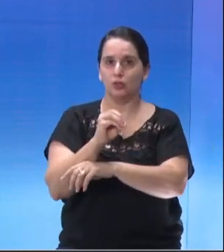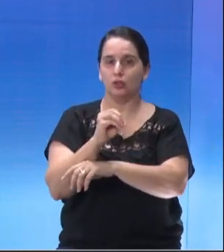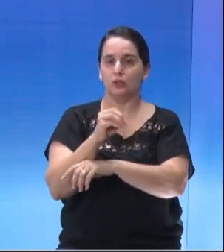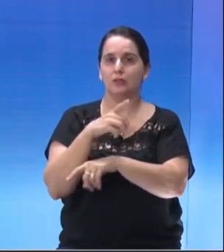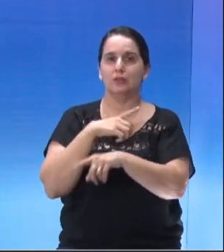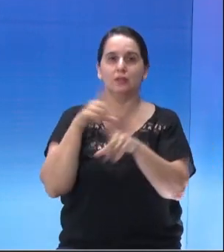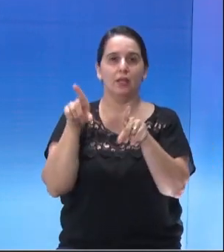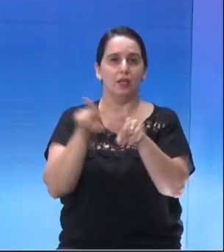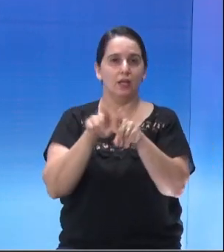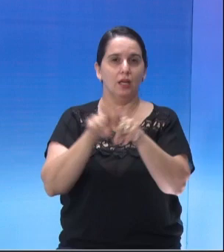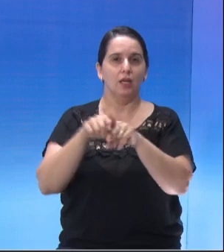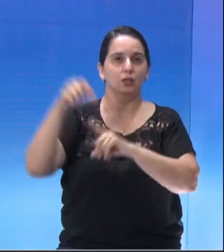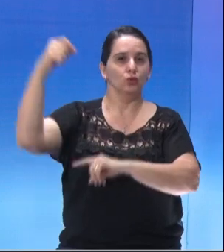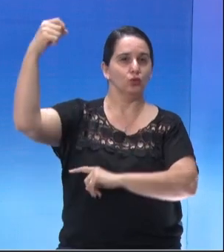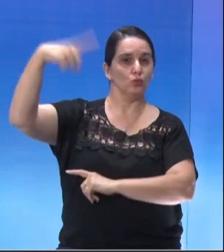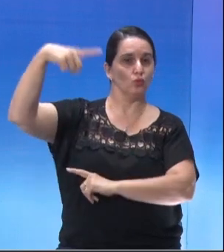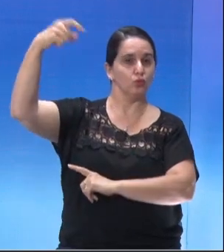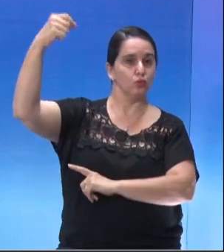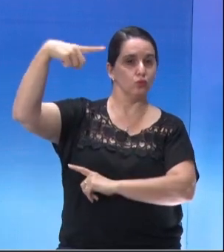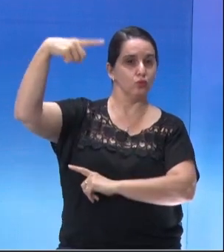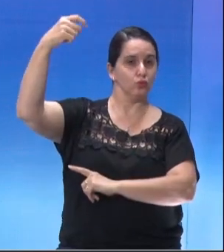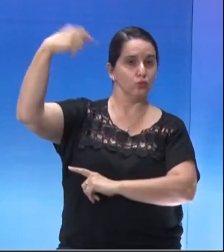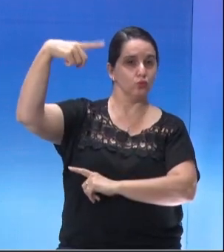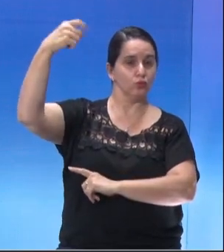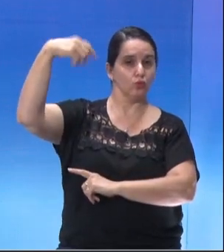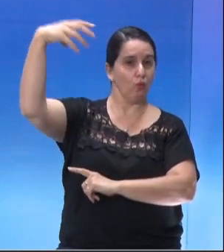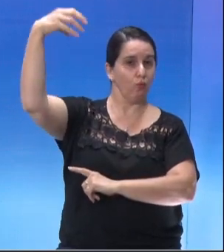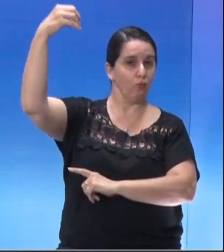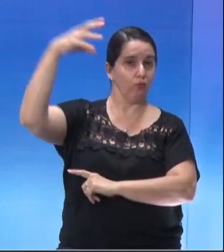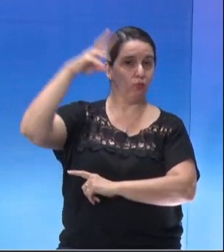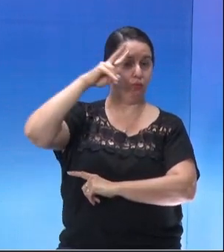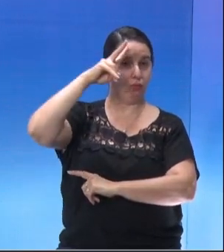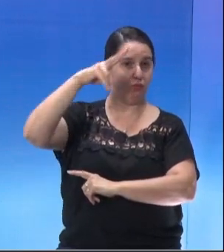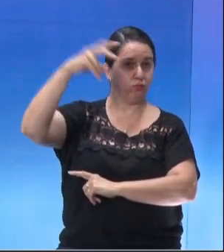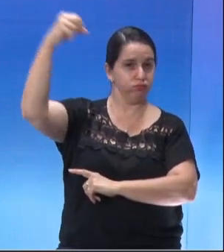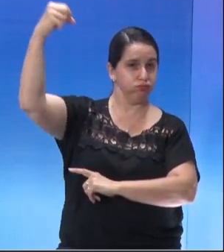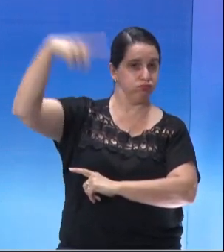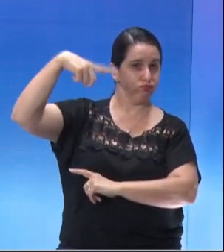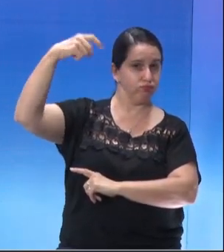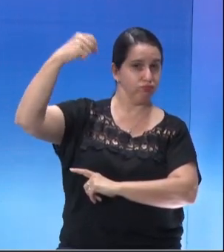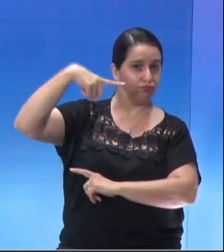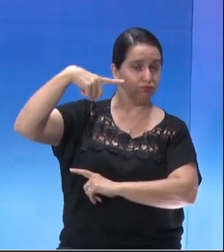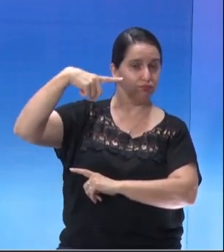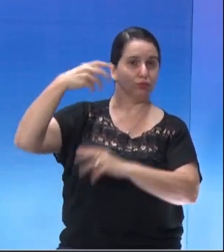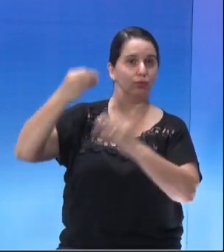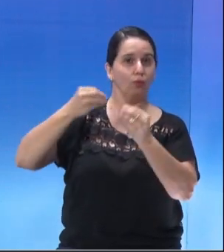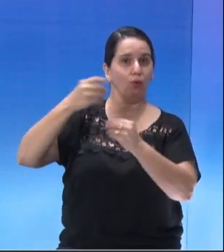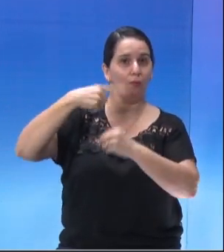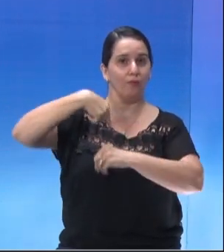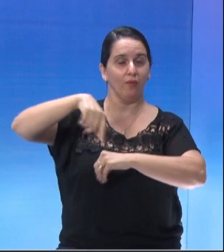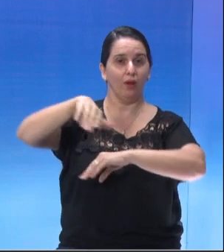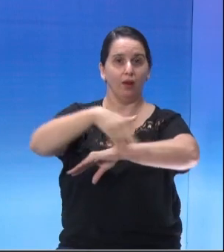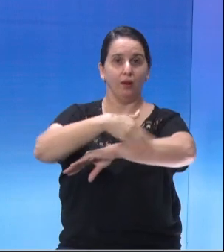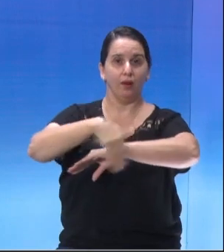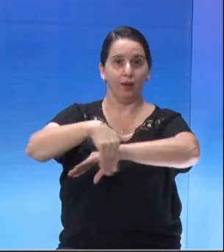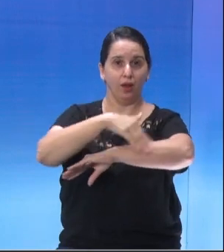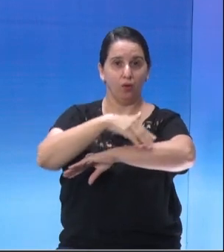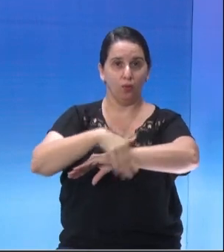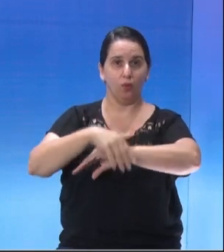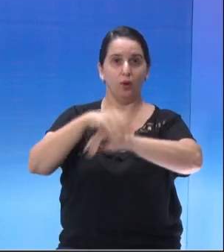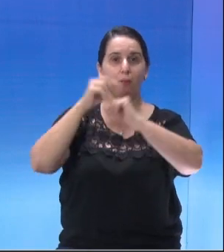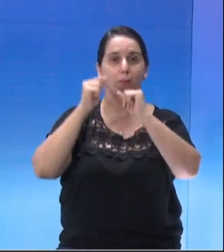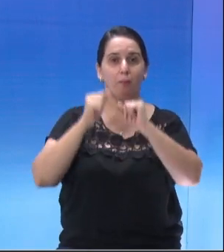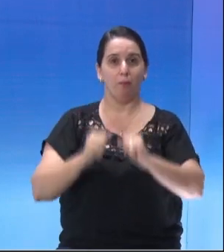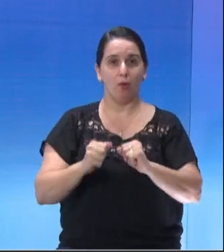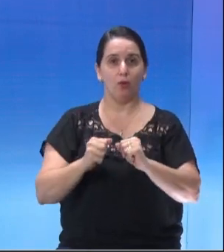de raios solares, de raios ultravioletas bastante intensa, o simples fato de sair na rua, seu cabelo poderia